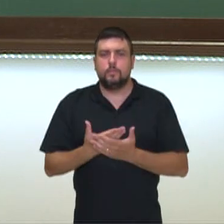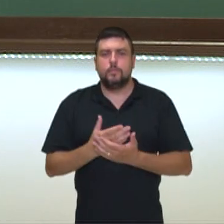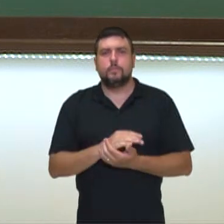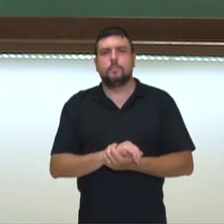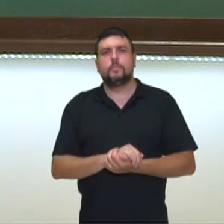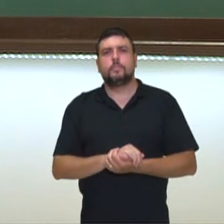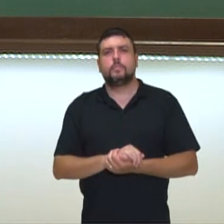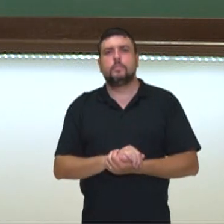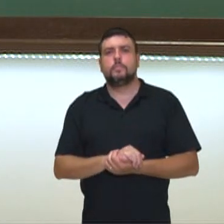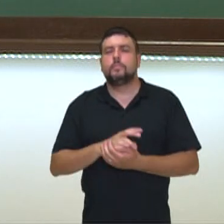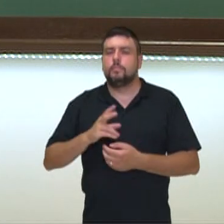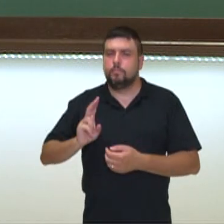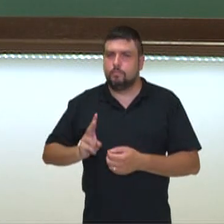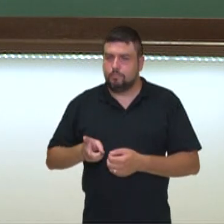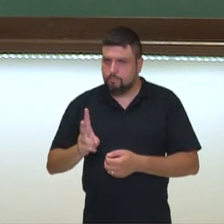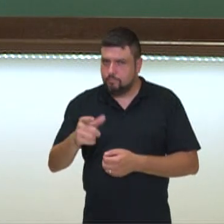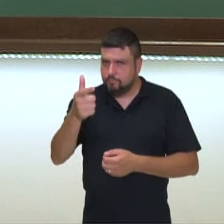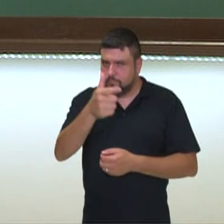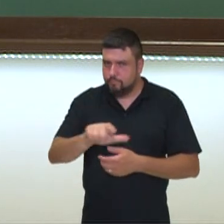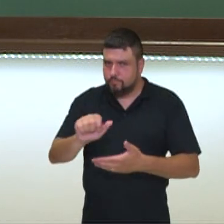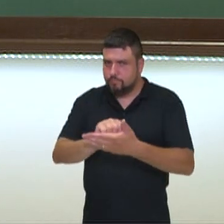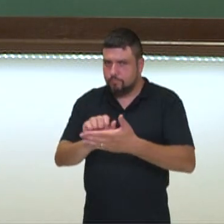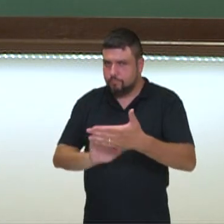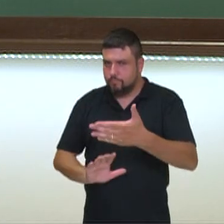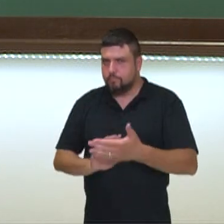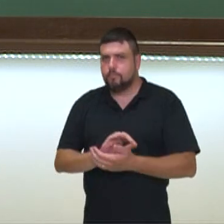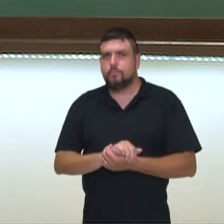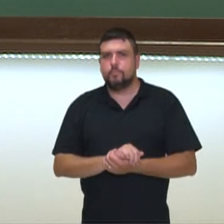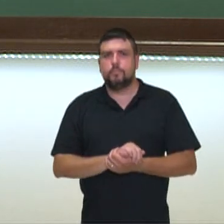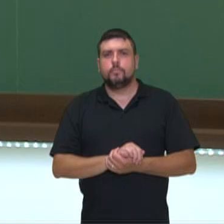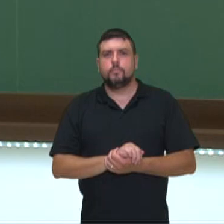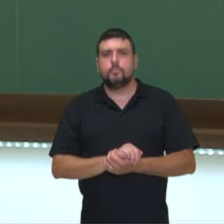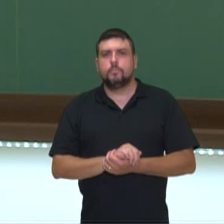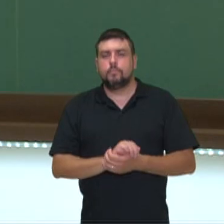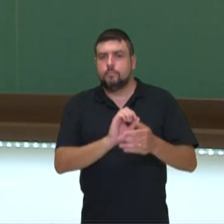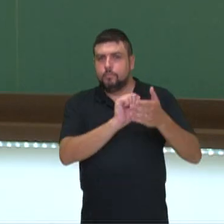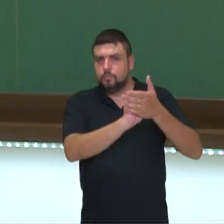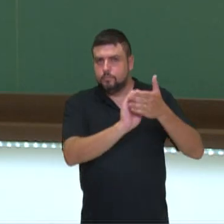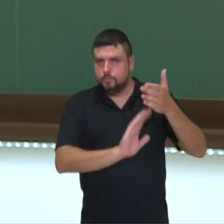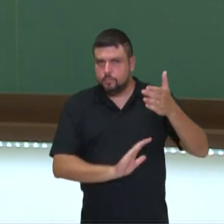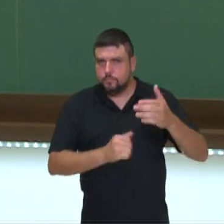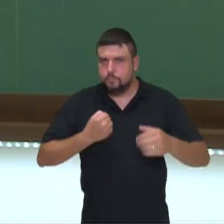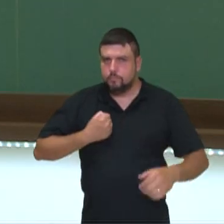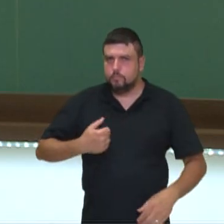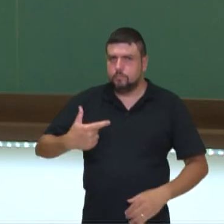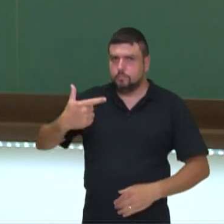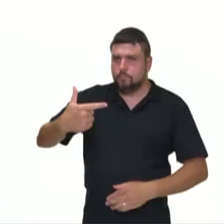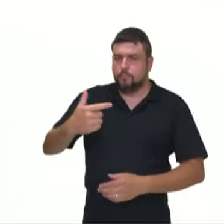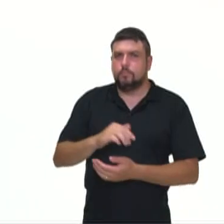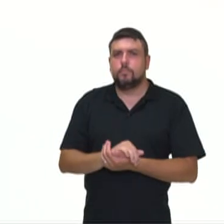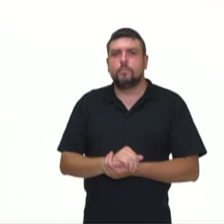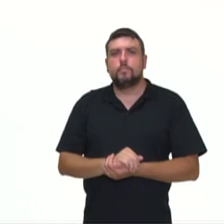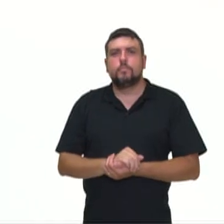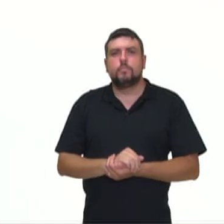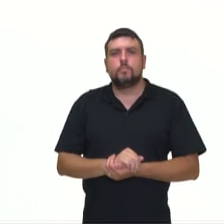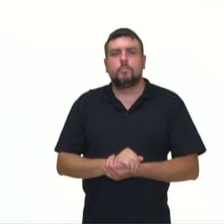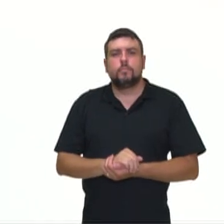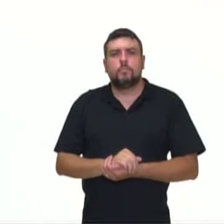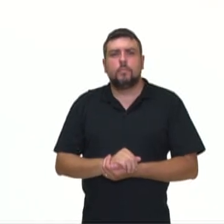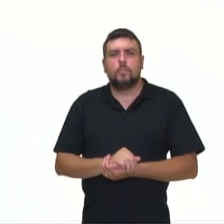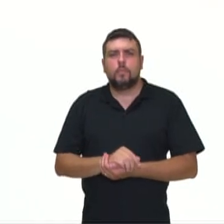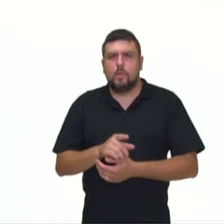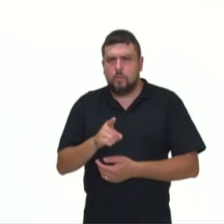que temos mais uma atividade na sequência. Atividade número 2. Você já ouviu falar